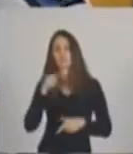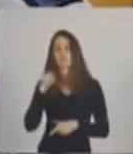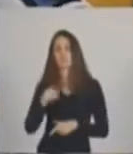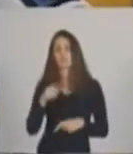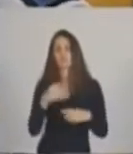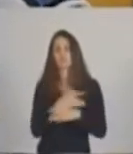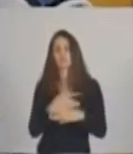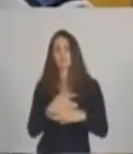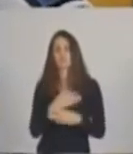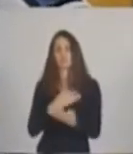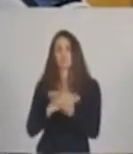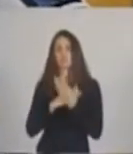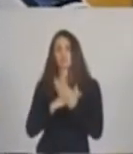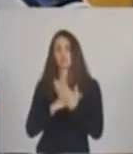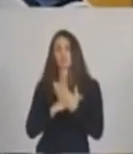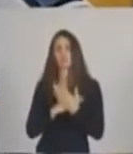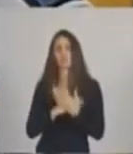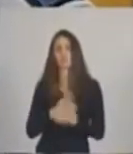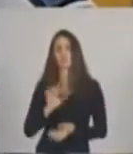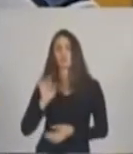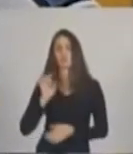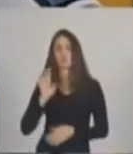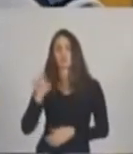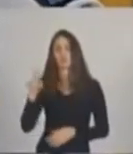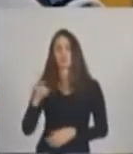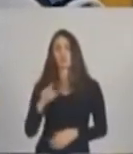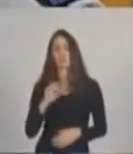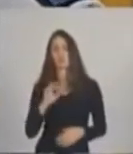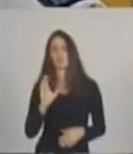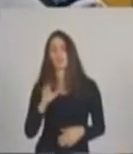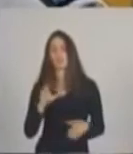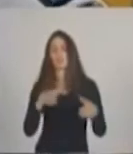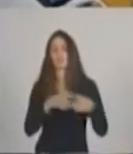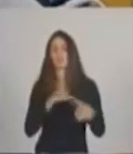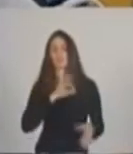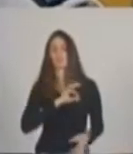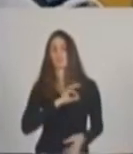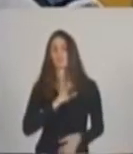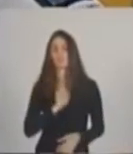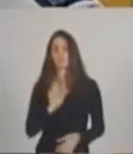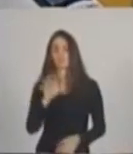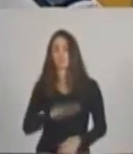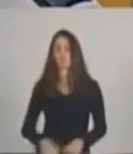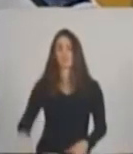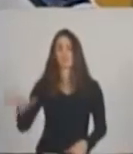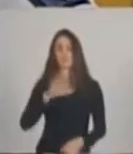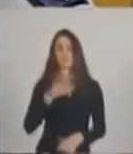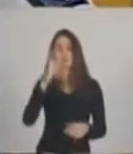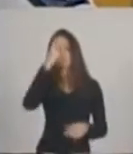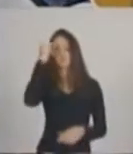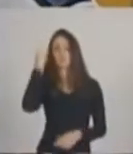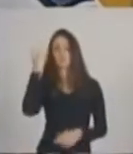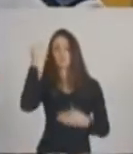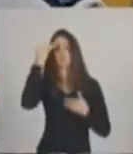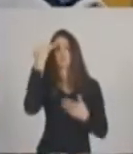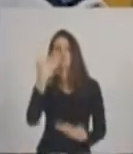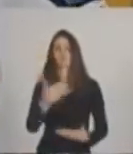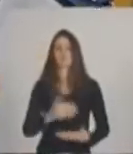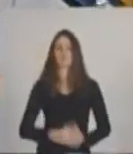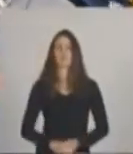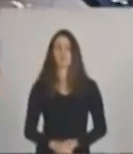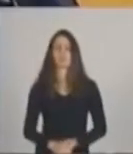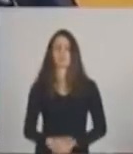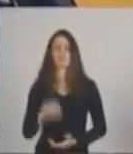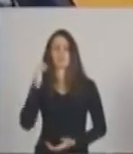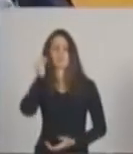Militar da 2ª CIA do 10º Batalhão, mas a todos os habitantes de Ecoporanga. Muito obrigado, senhor presidente.